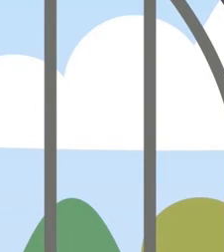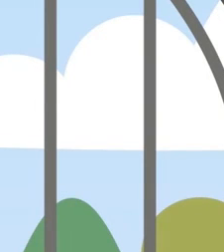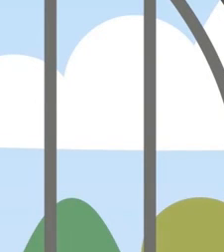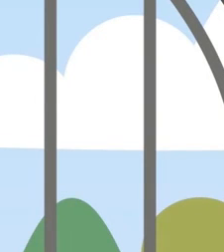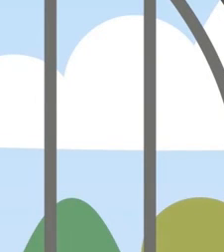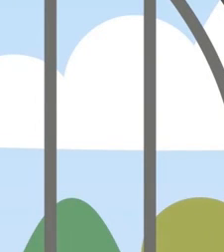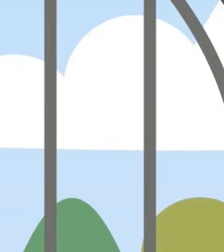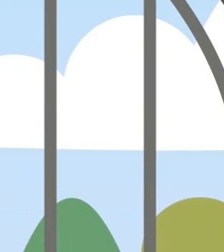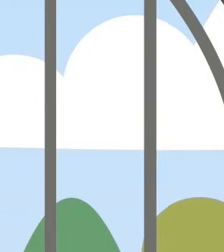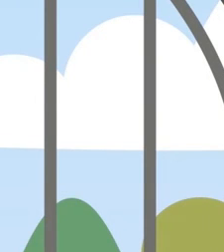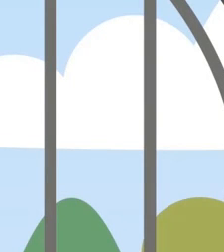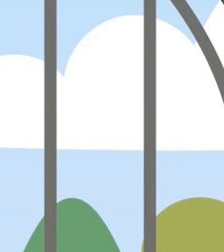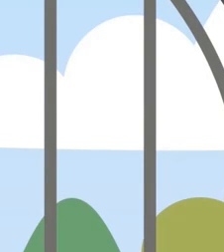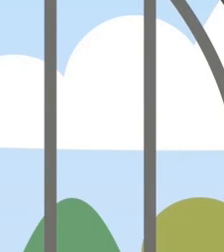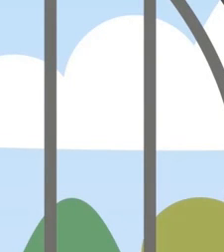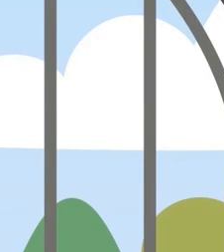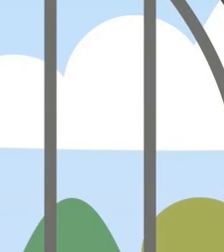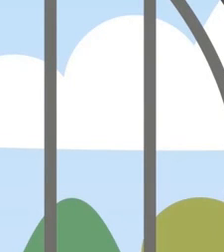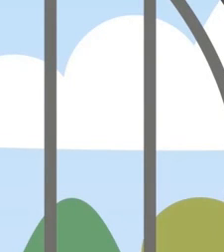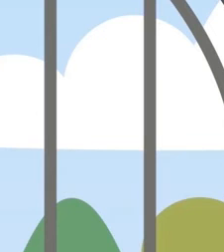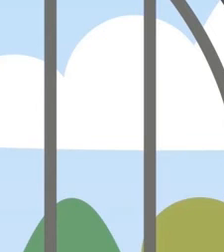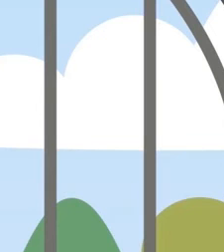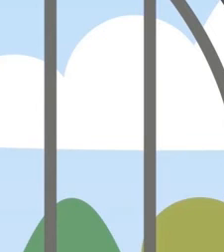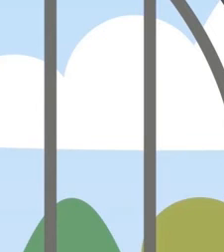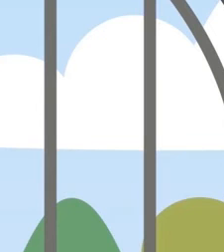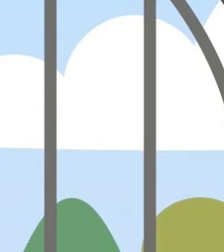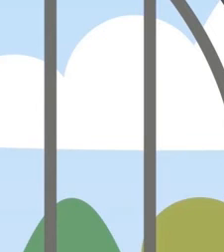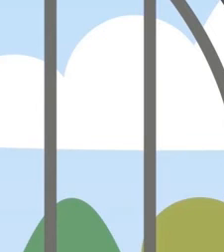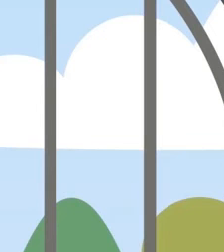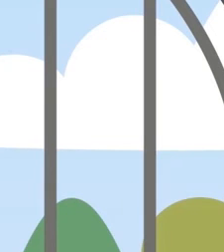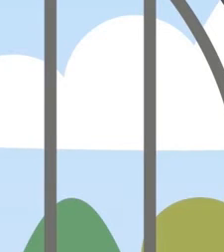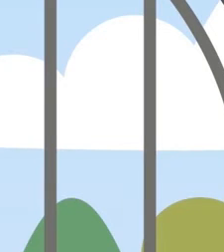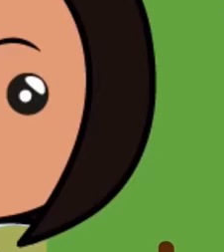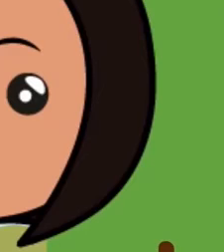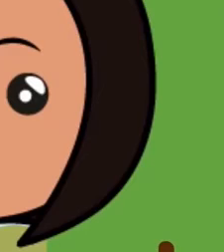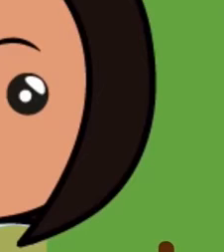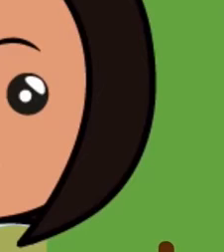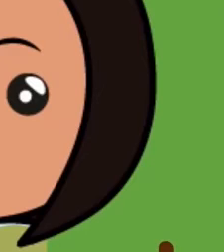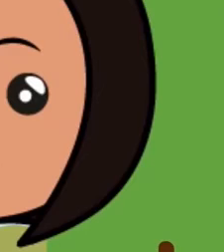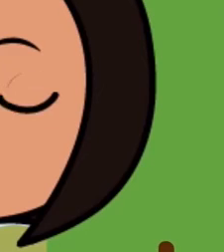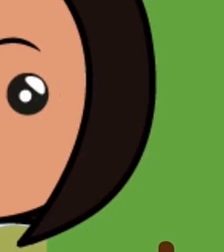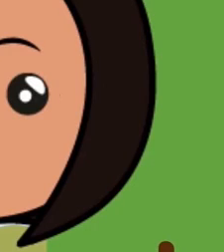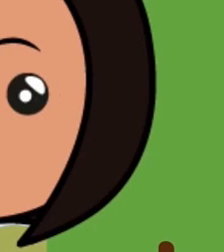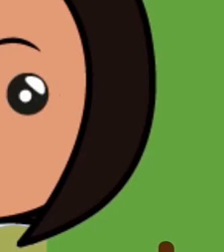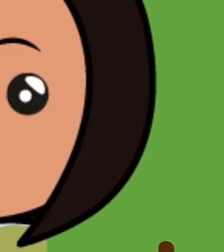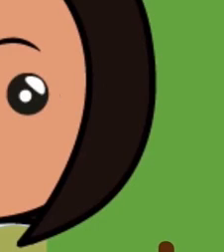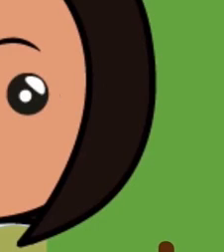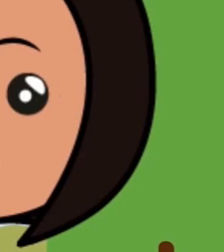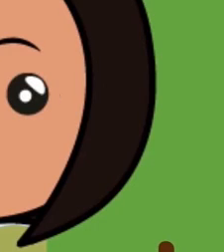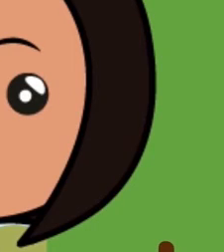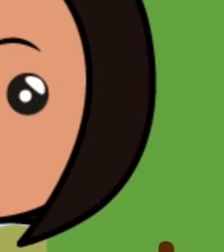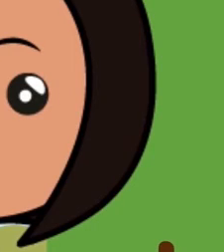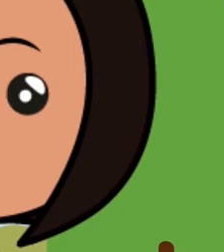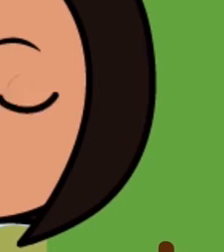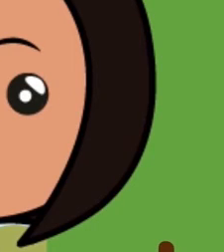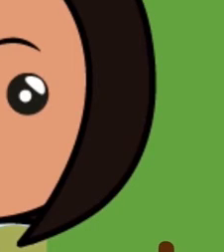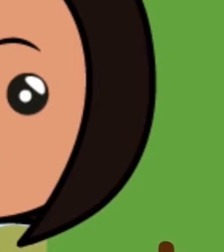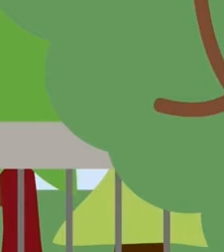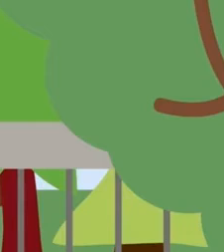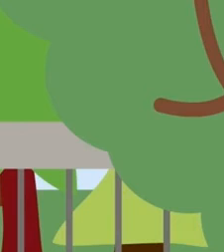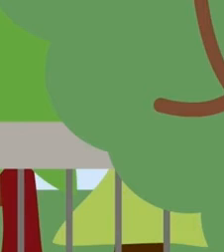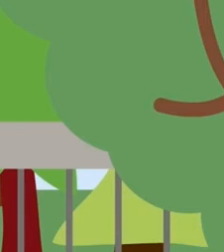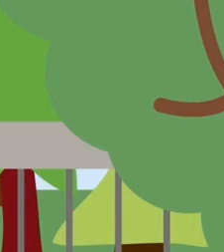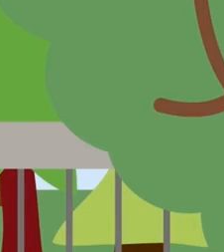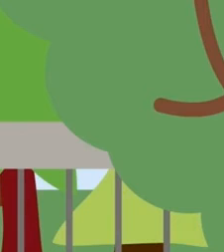we are going to have a nice yoga class, girls. You are gonna love it. Wonderful! Maybe we